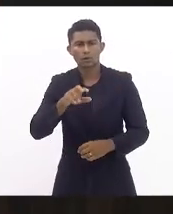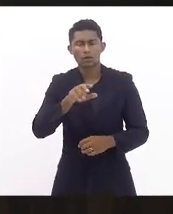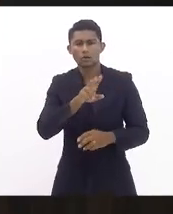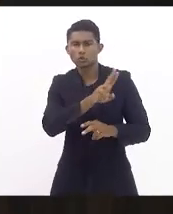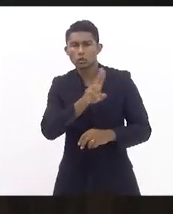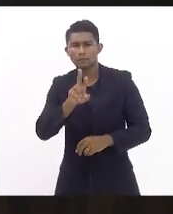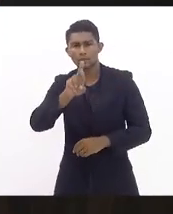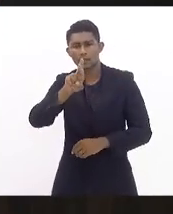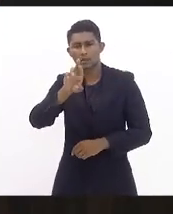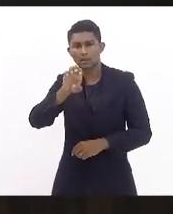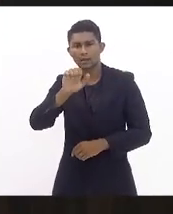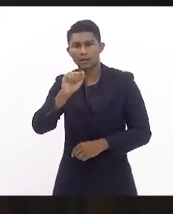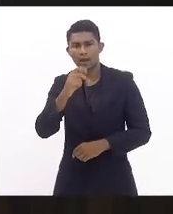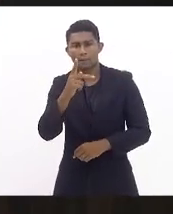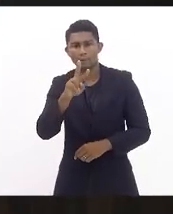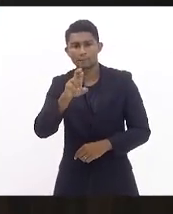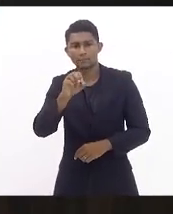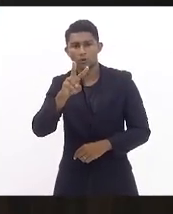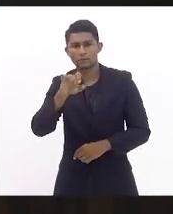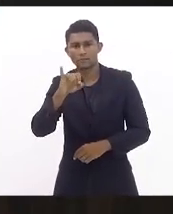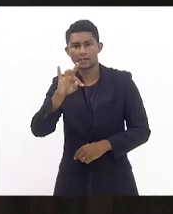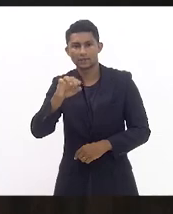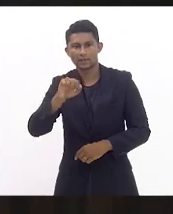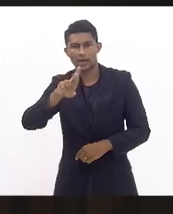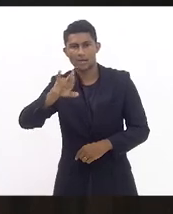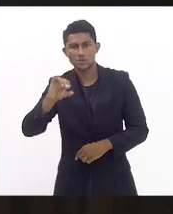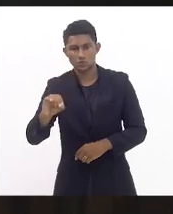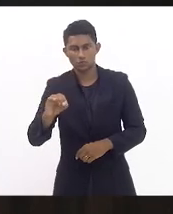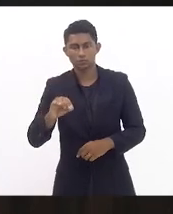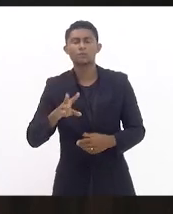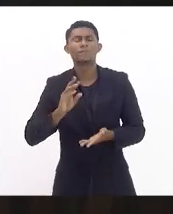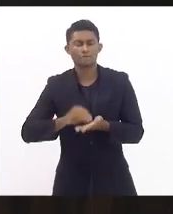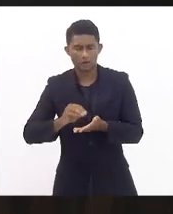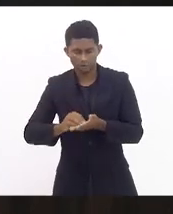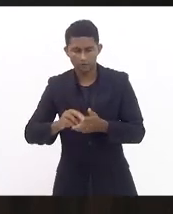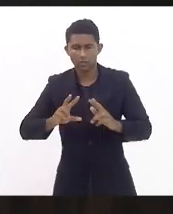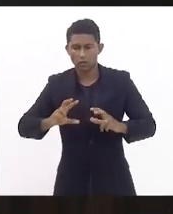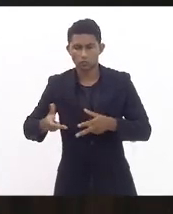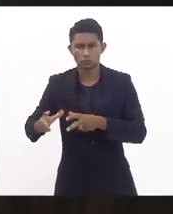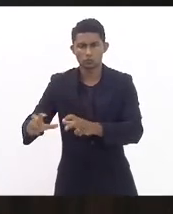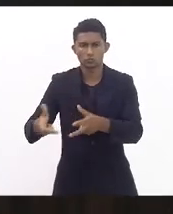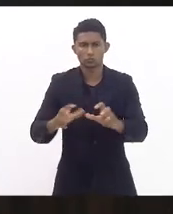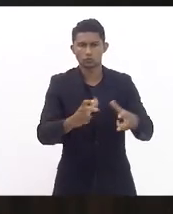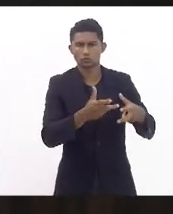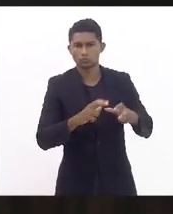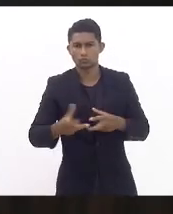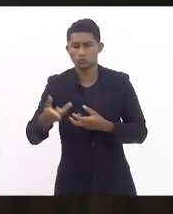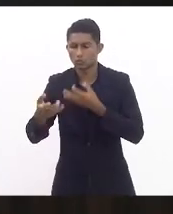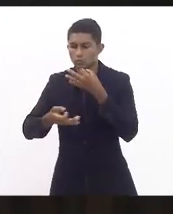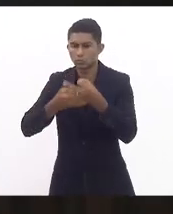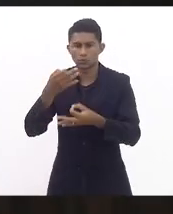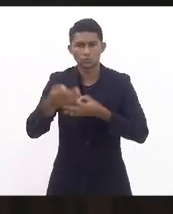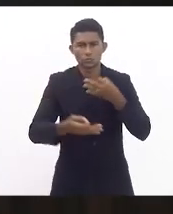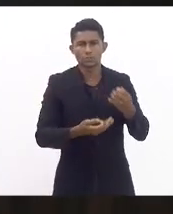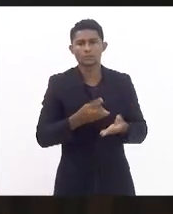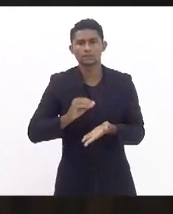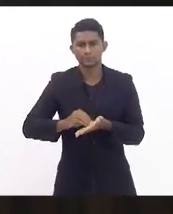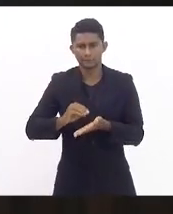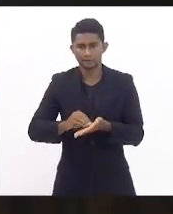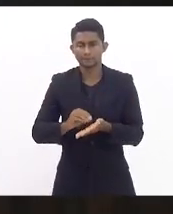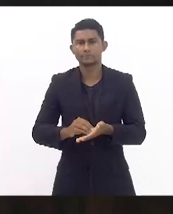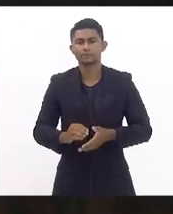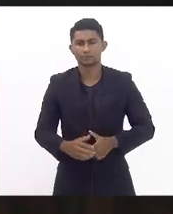providências, pendendo de pareceres das comissões de Constituição, Justiça, Defesa de Direitos Humanos e Cidadania, Segurança Alimentar, Economia e